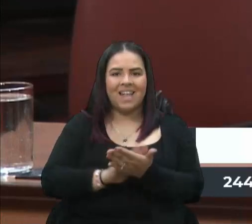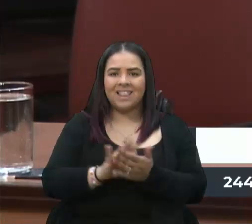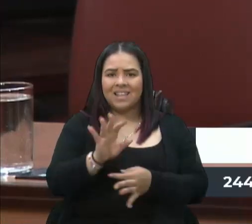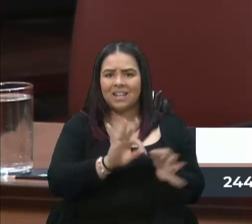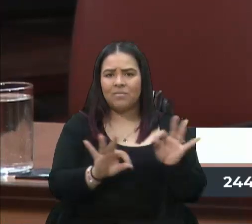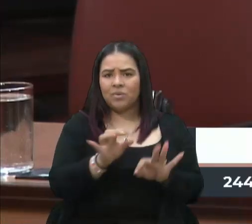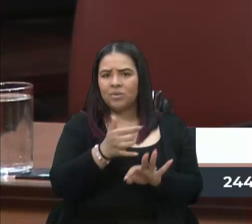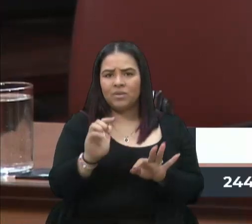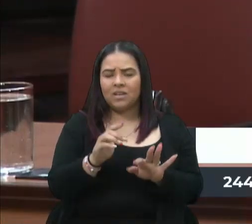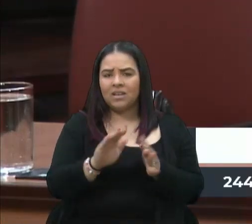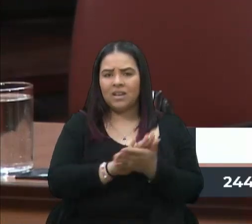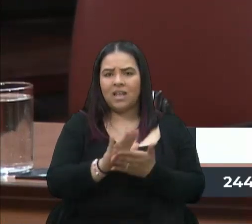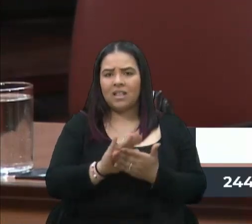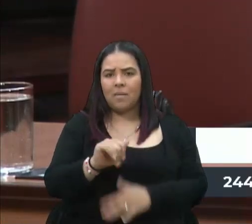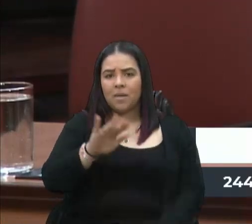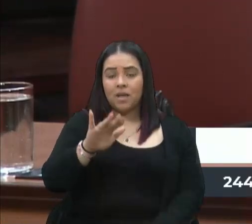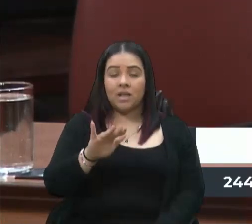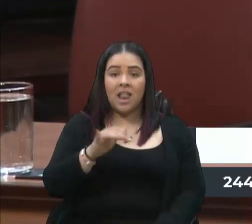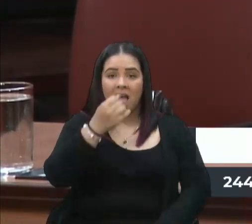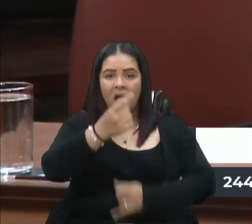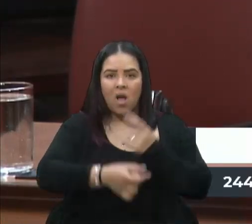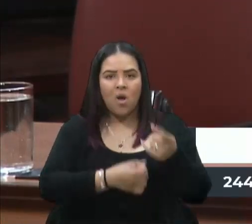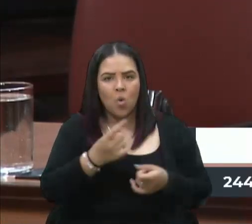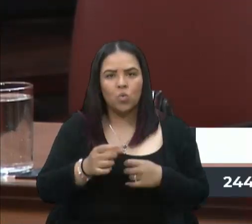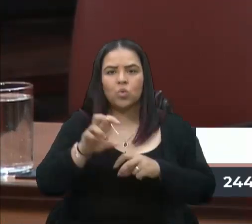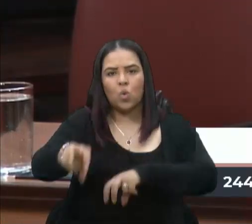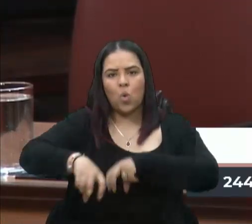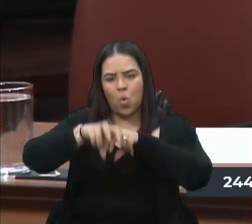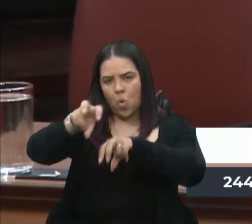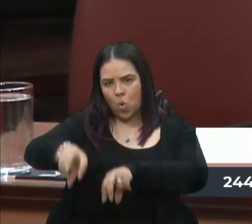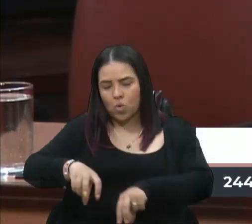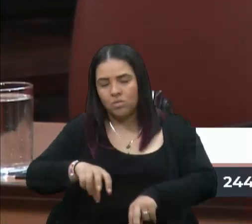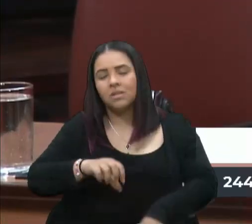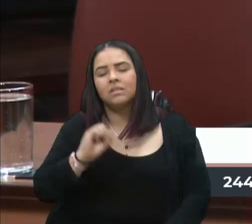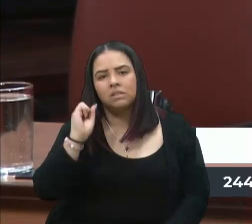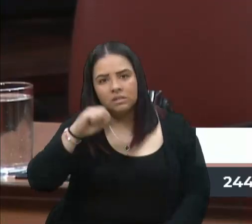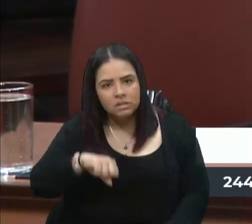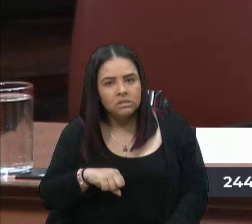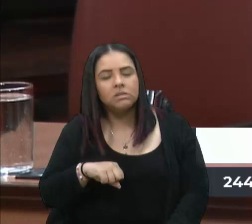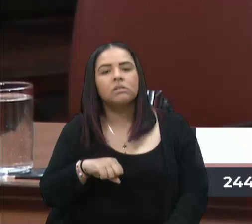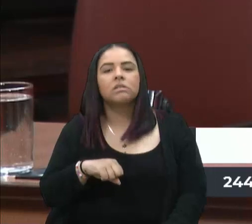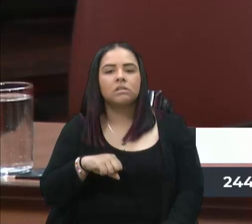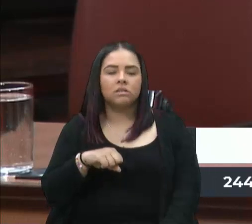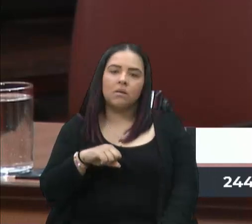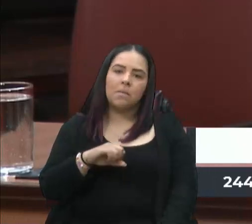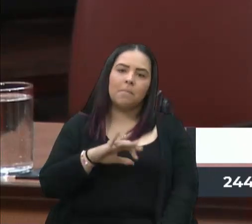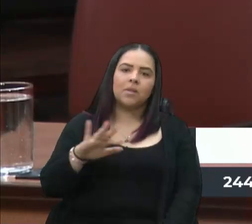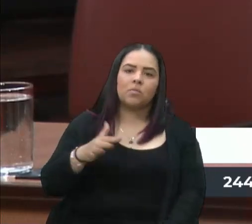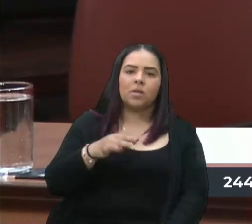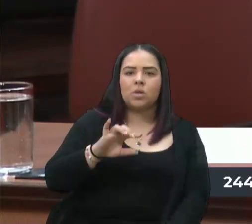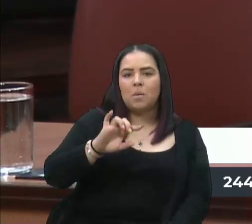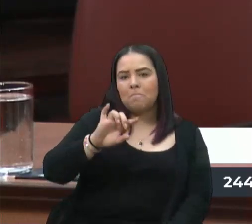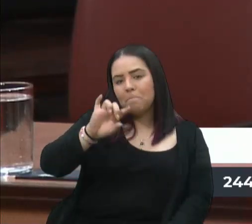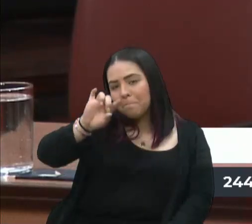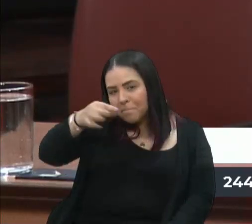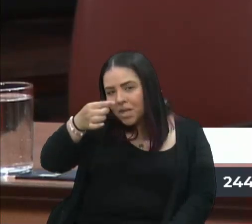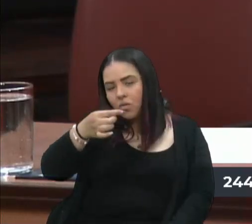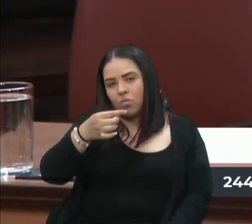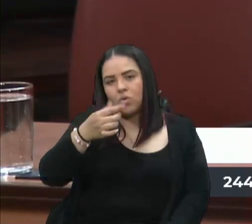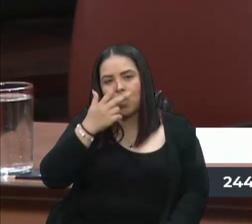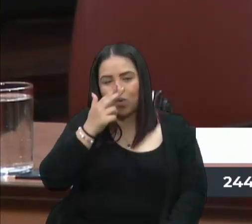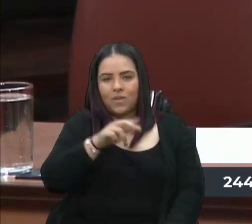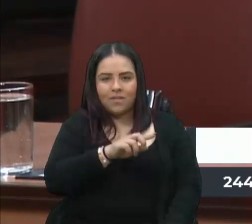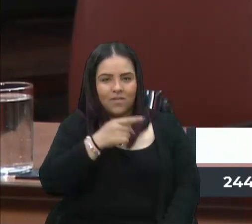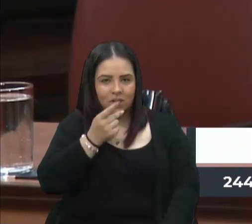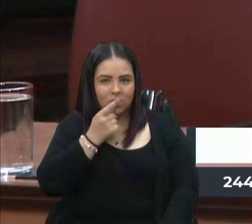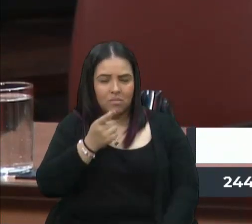que não chega canalização. Alguns colonos, agricultores, são resistentes, mas em torno de 1.000 e pouco, segundo ela falou. E o pior é que também